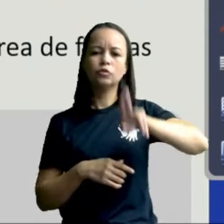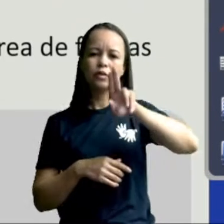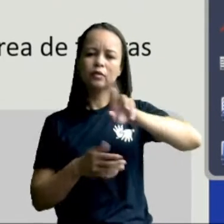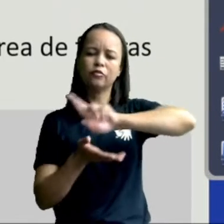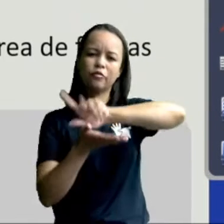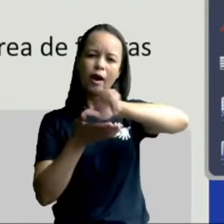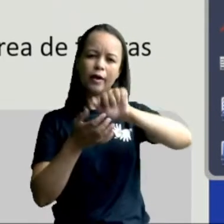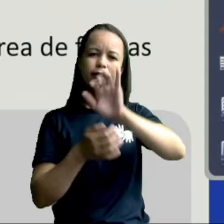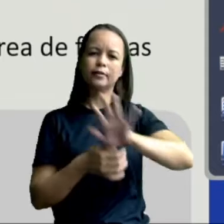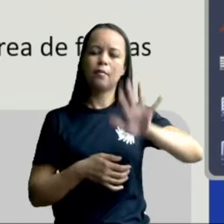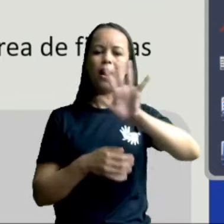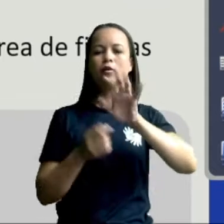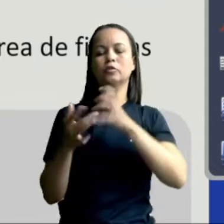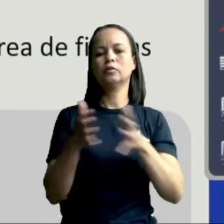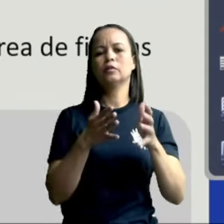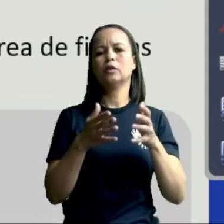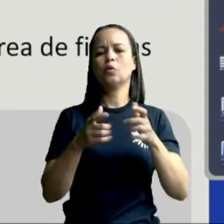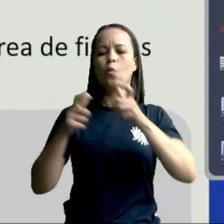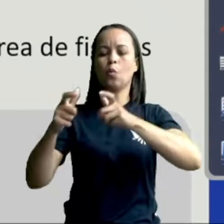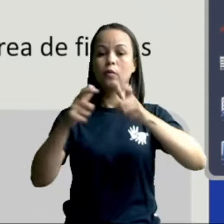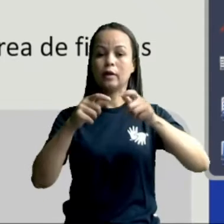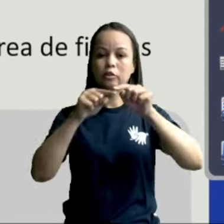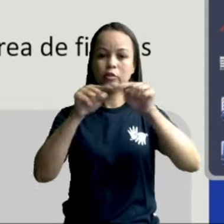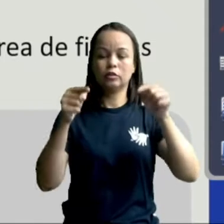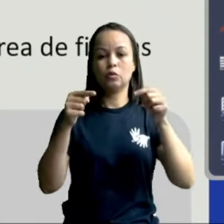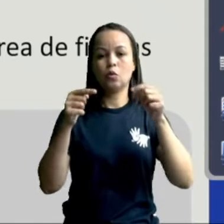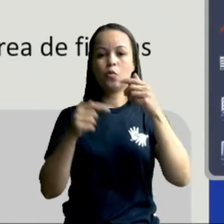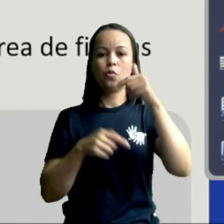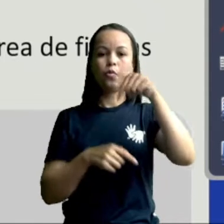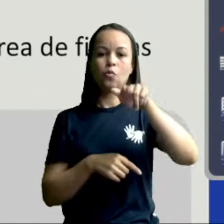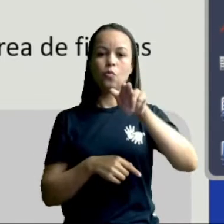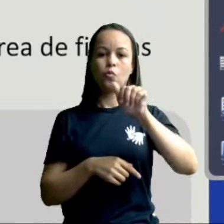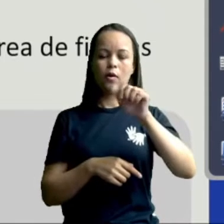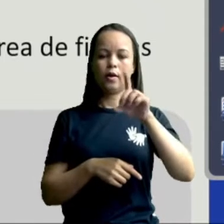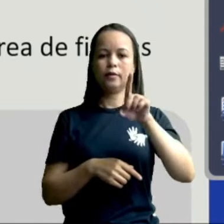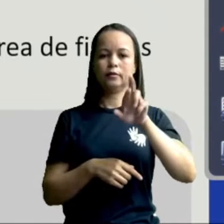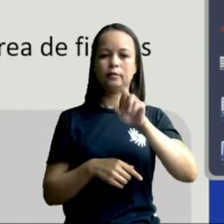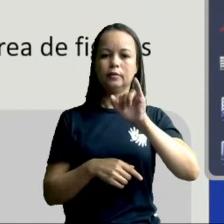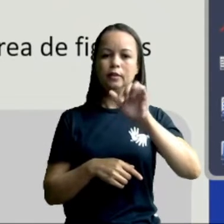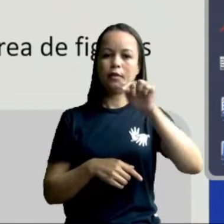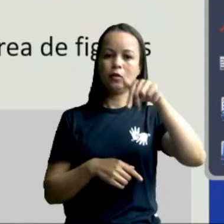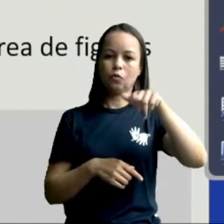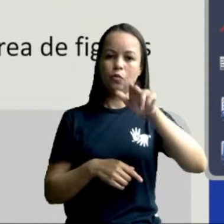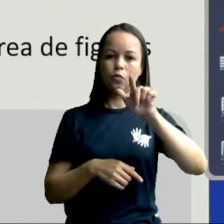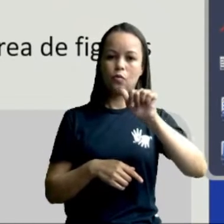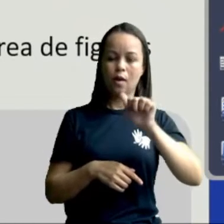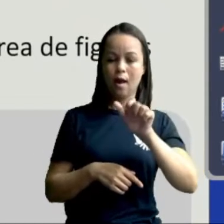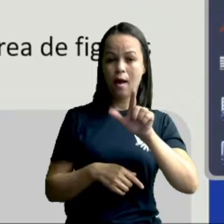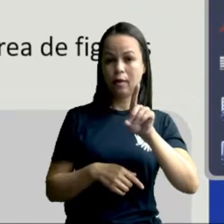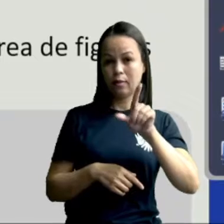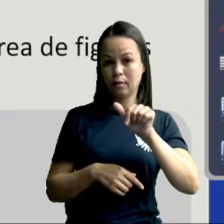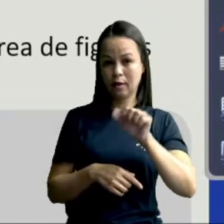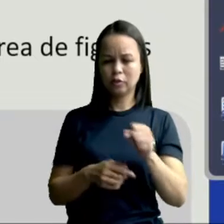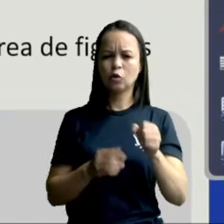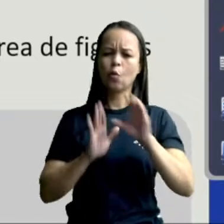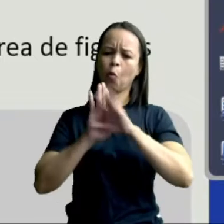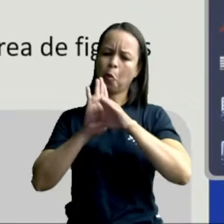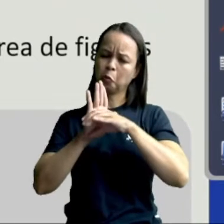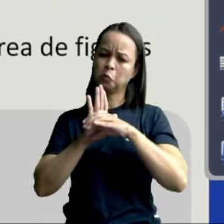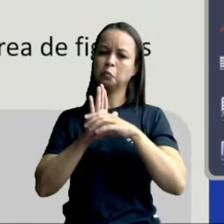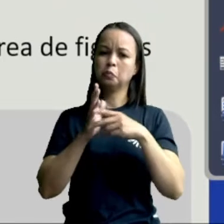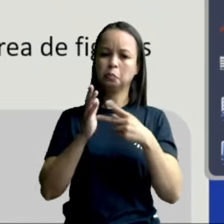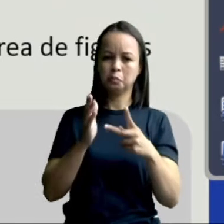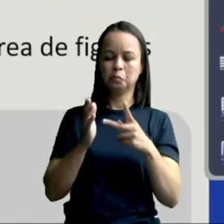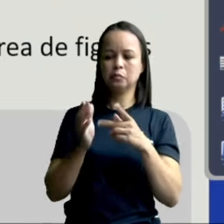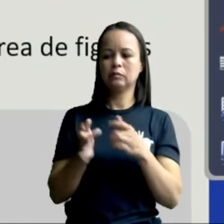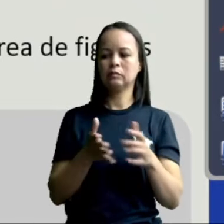tá? Observando tanto regiões quadriculadas, ou seja, trabalhando com o conceito em si, bem